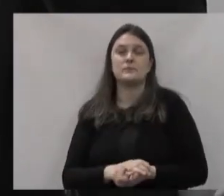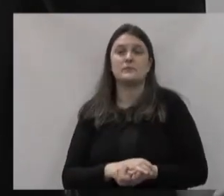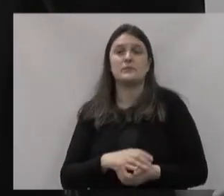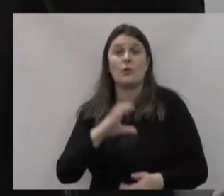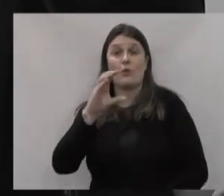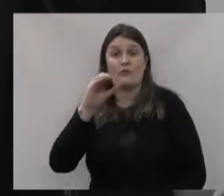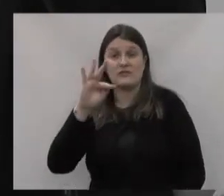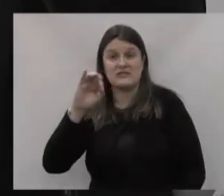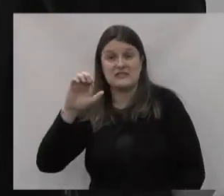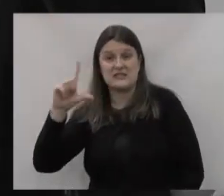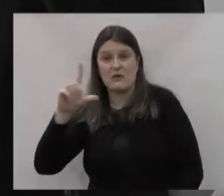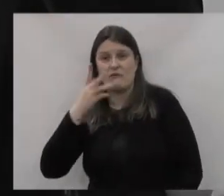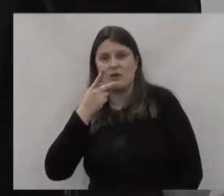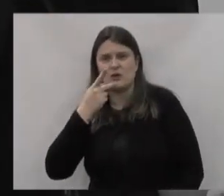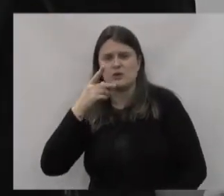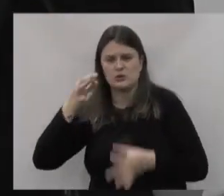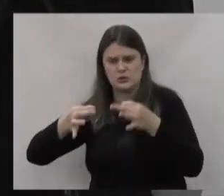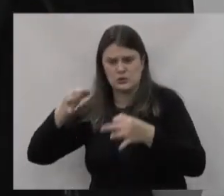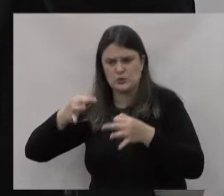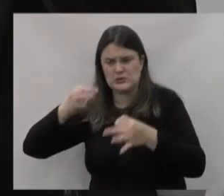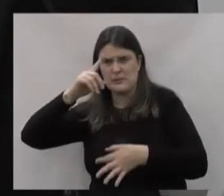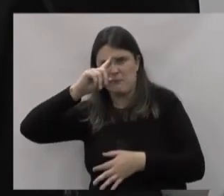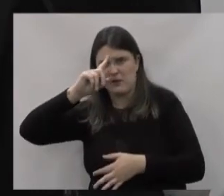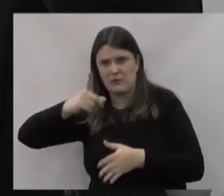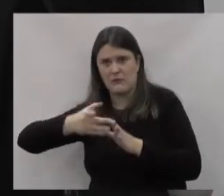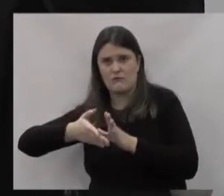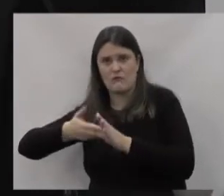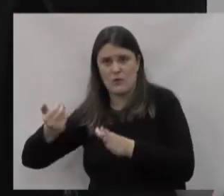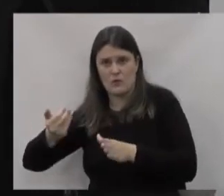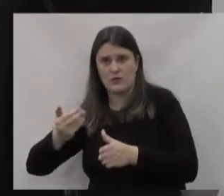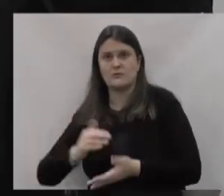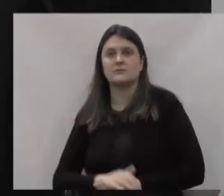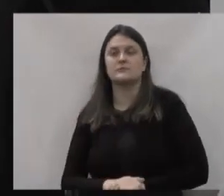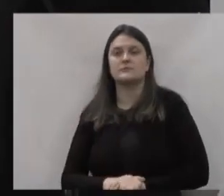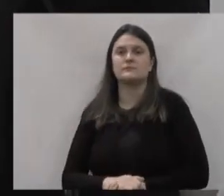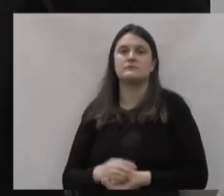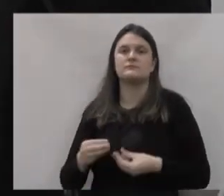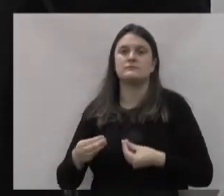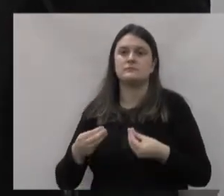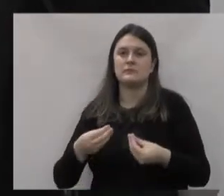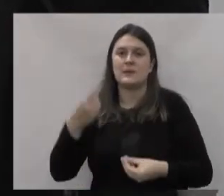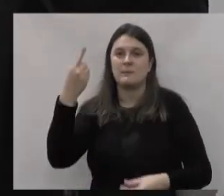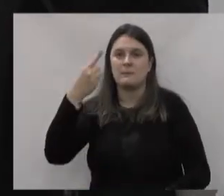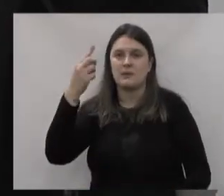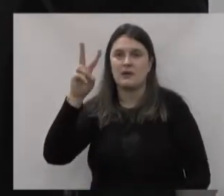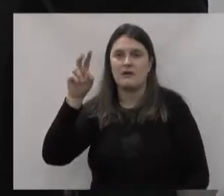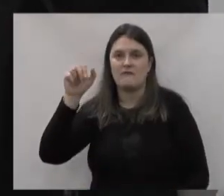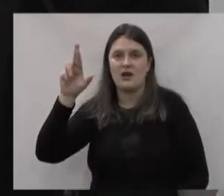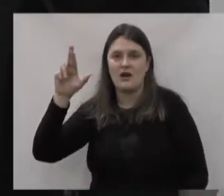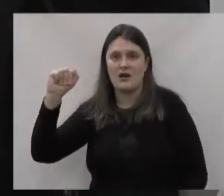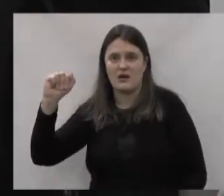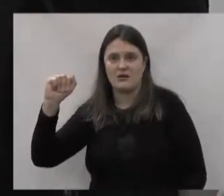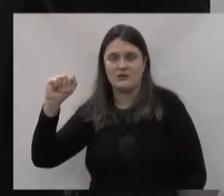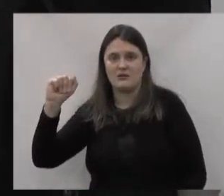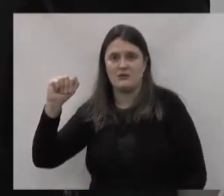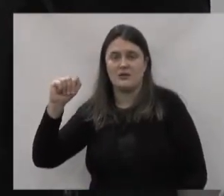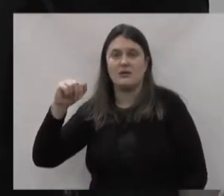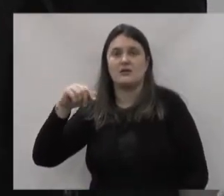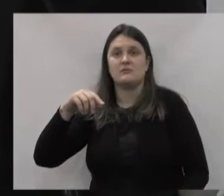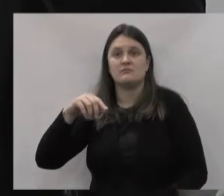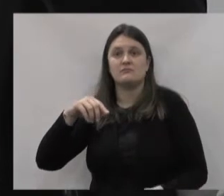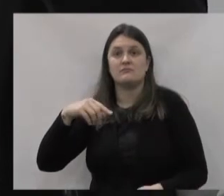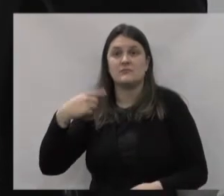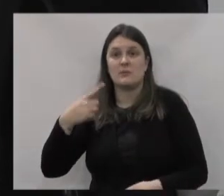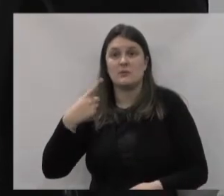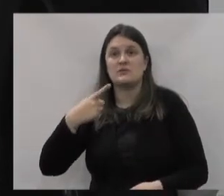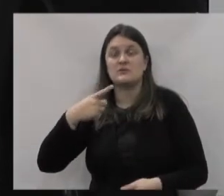nos contar que ela só sairia se o juiz tirasse ela de lá. Encaminhamos para a primeira criminal essa notícia dele. No mesmo dia ele estava